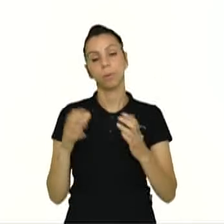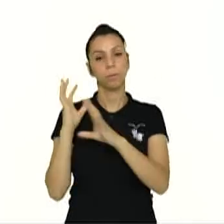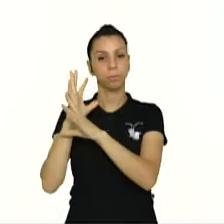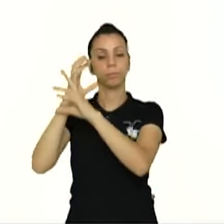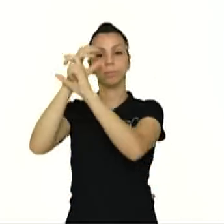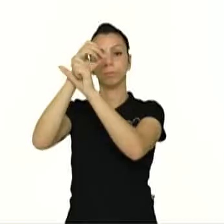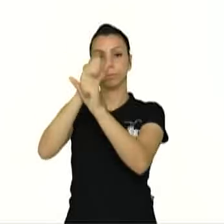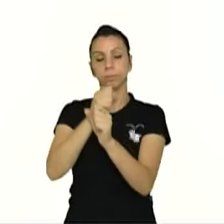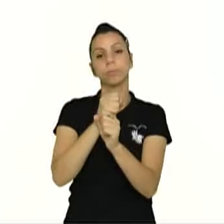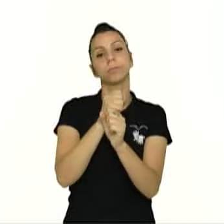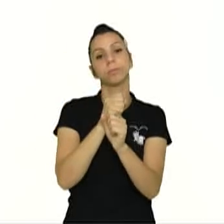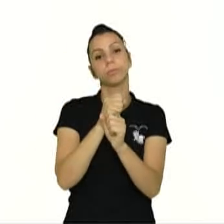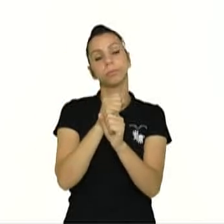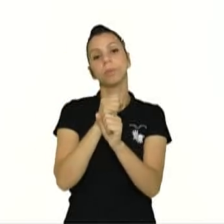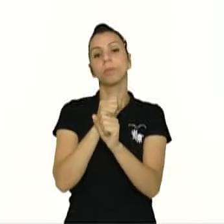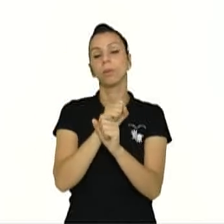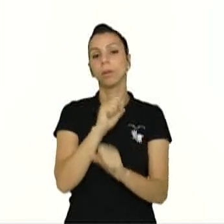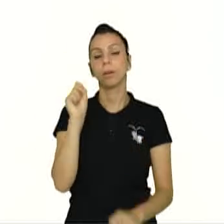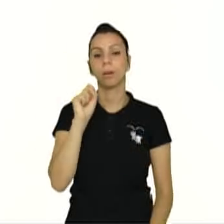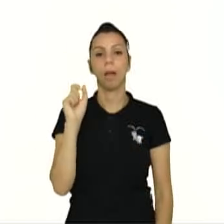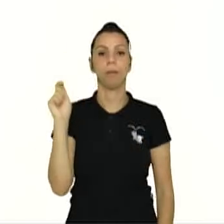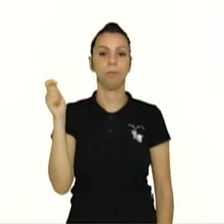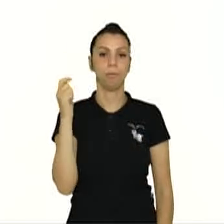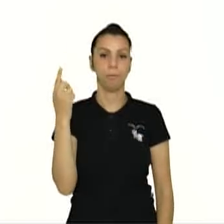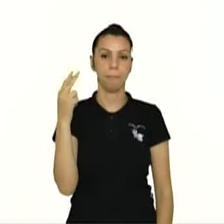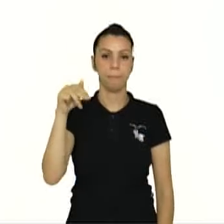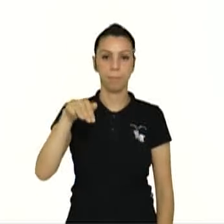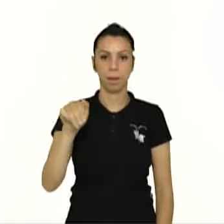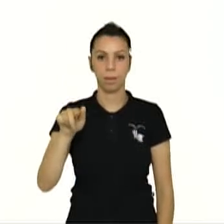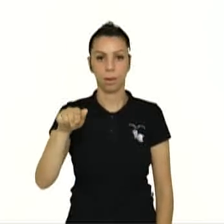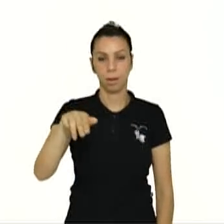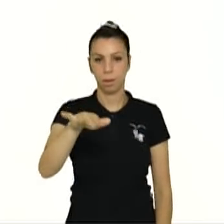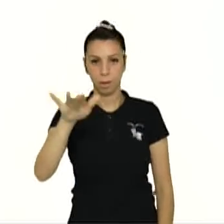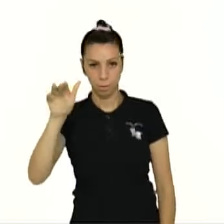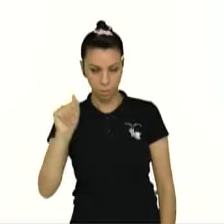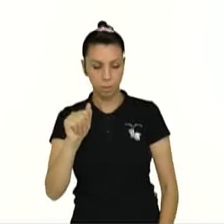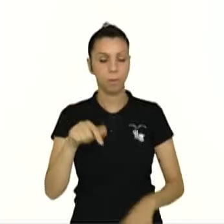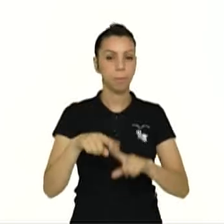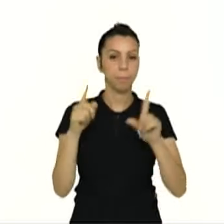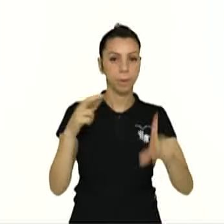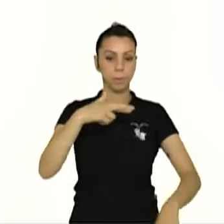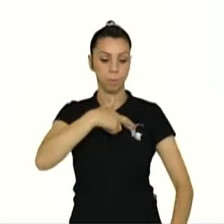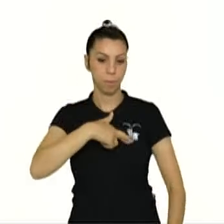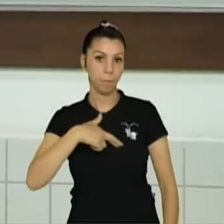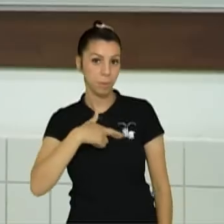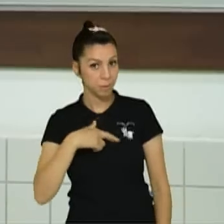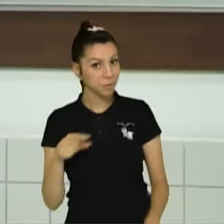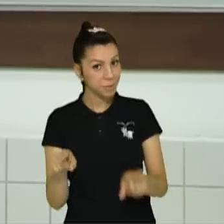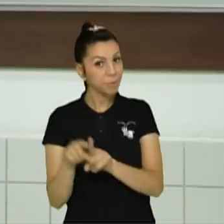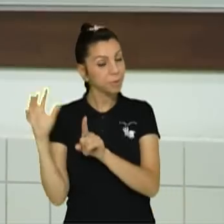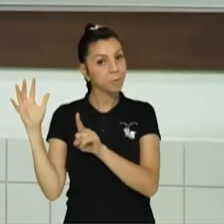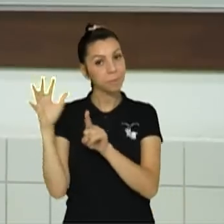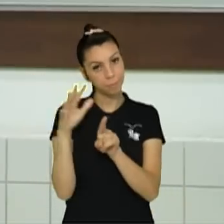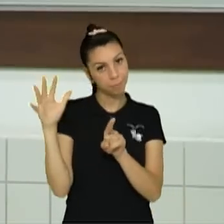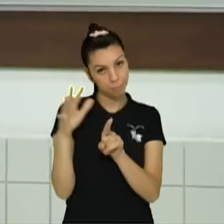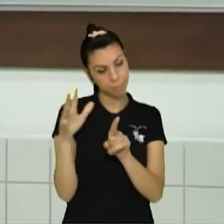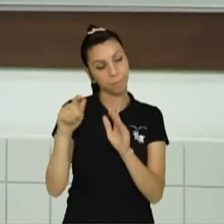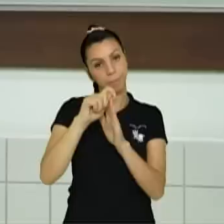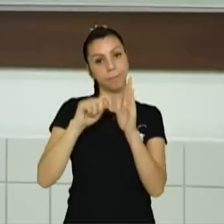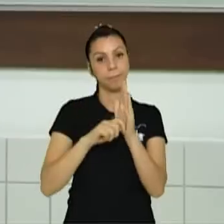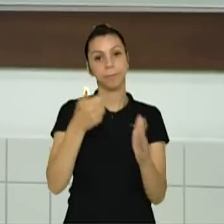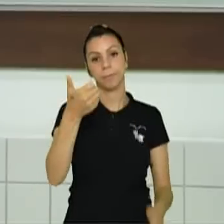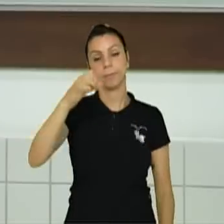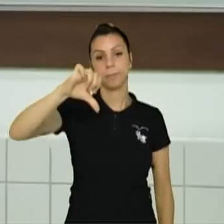citar rapidamente em Confidência Mineira, certo? Mas o romantismo também teve essa influência no século